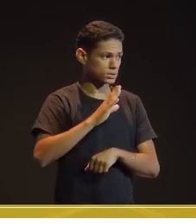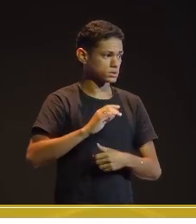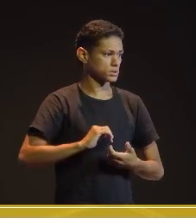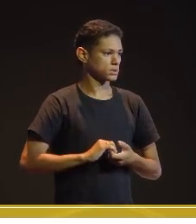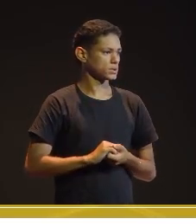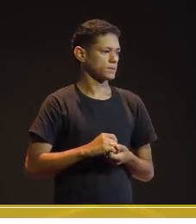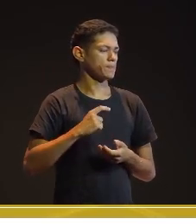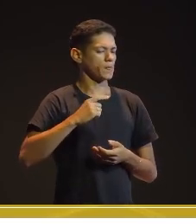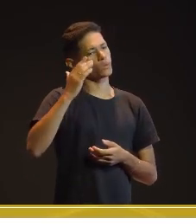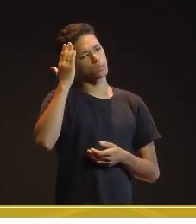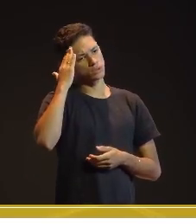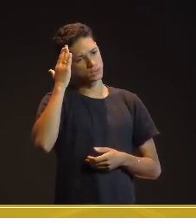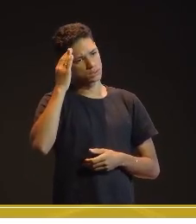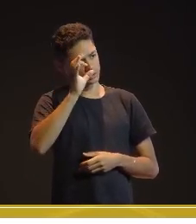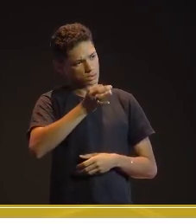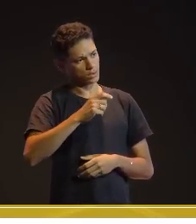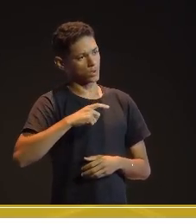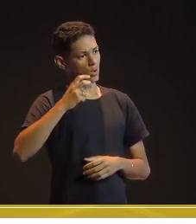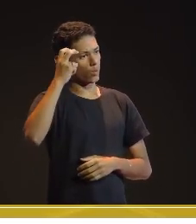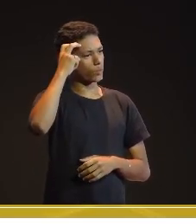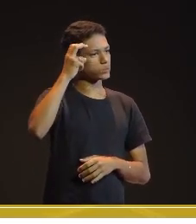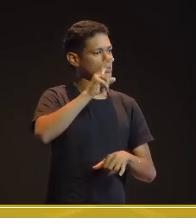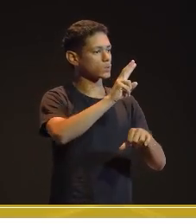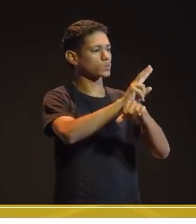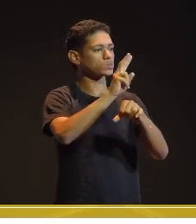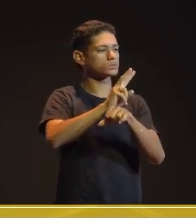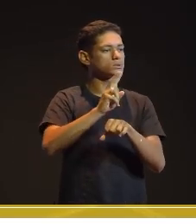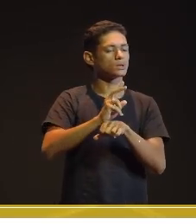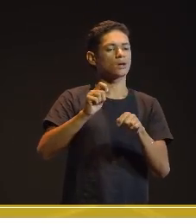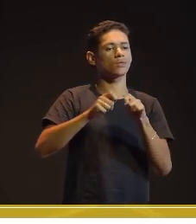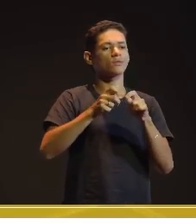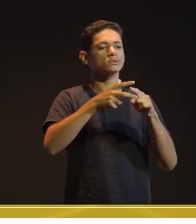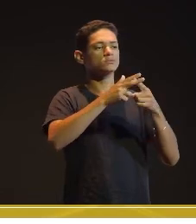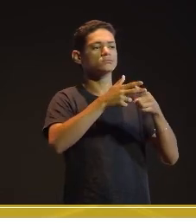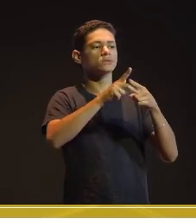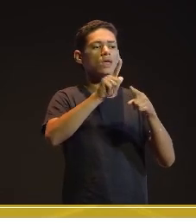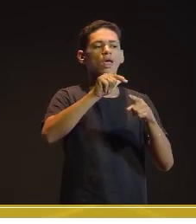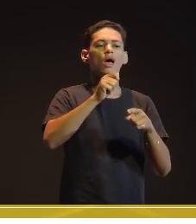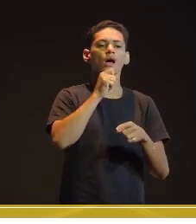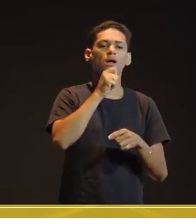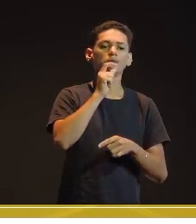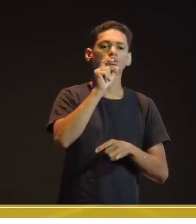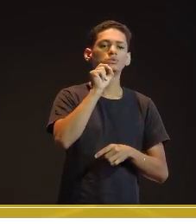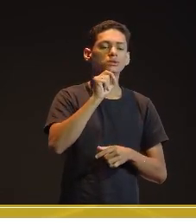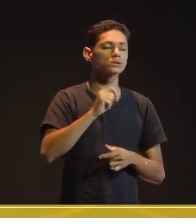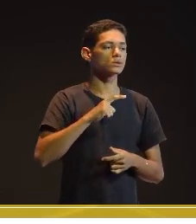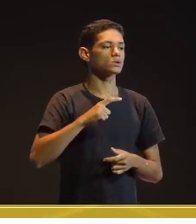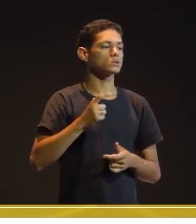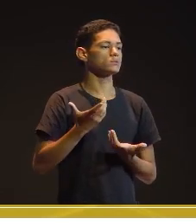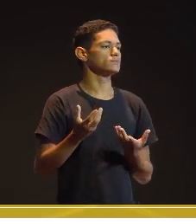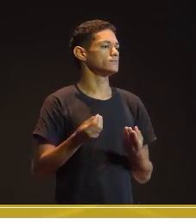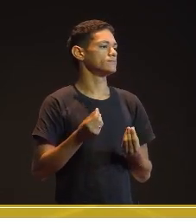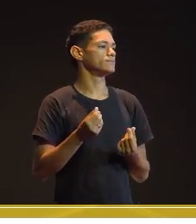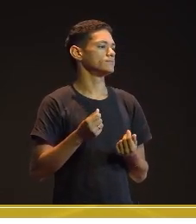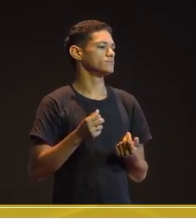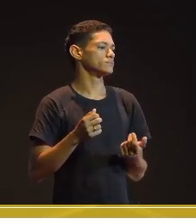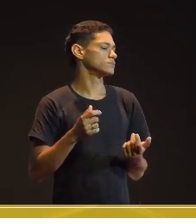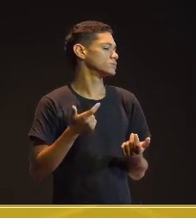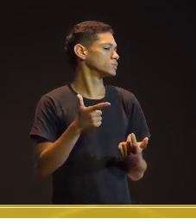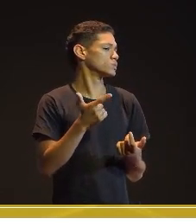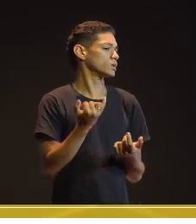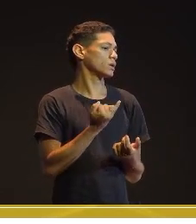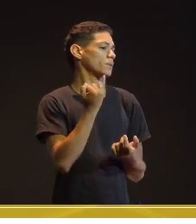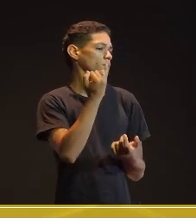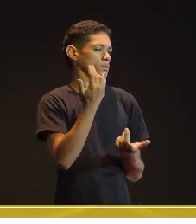menos entendo assim, a cultura de cuidar e fazer operação e manutenção ainda é muito